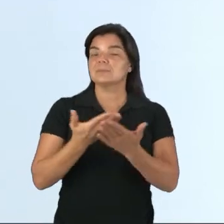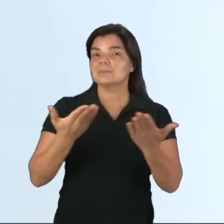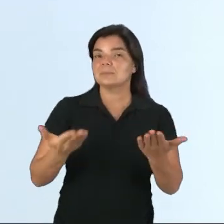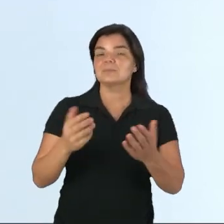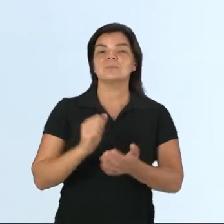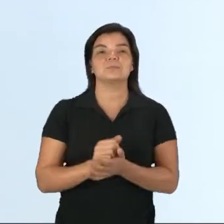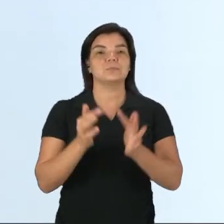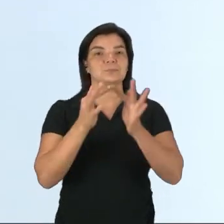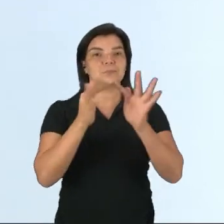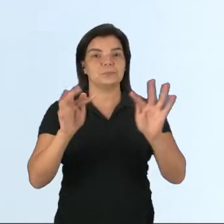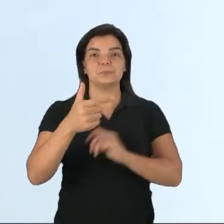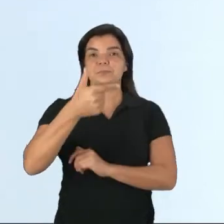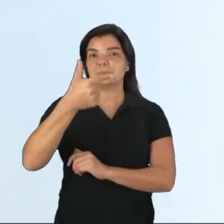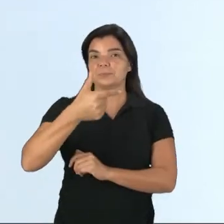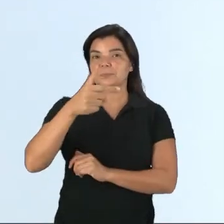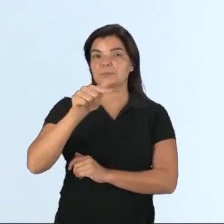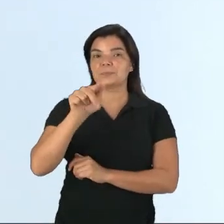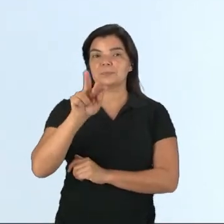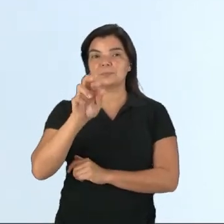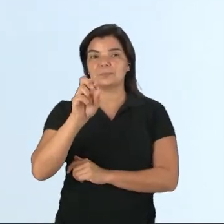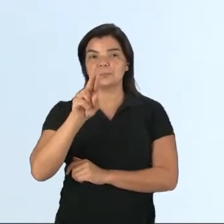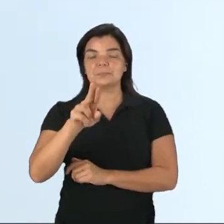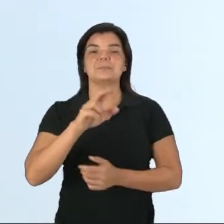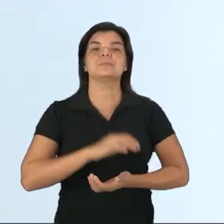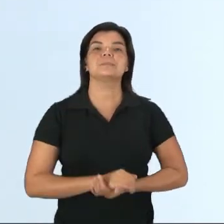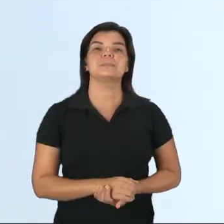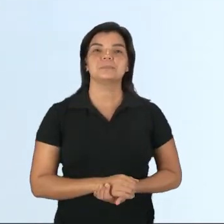falar sobre função do segundo grau, certo?